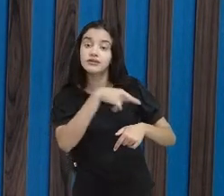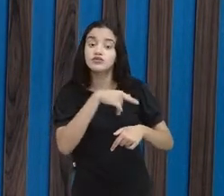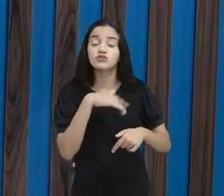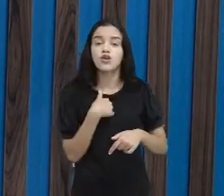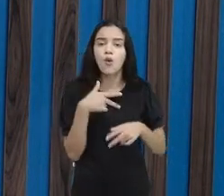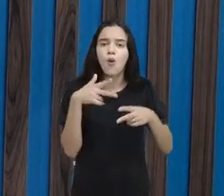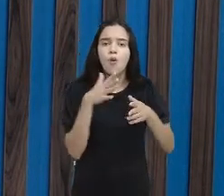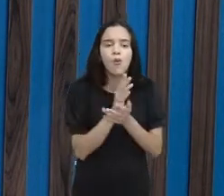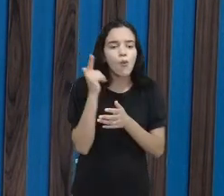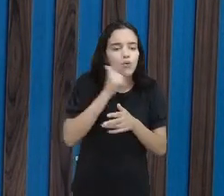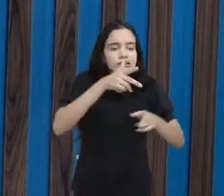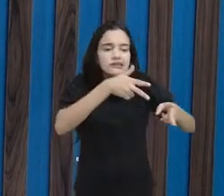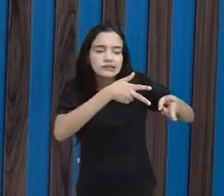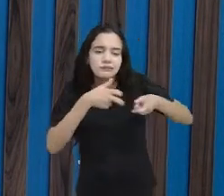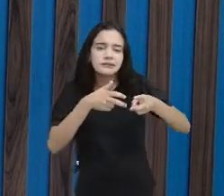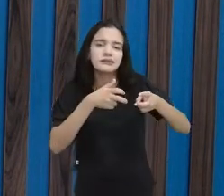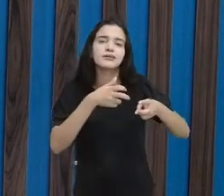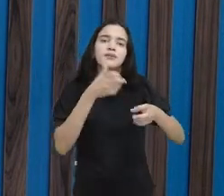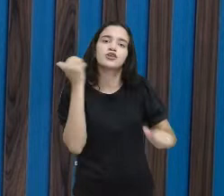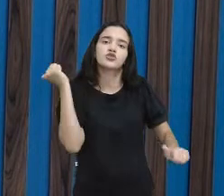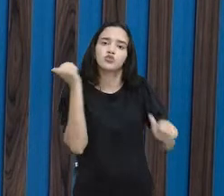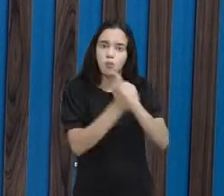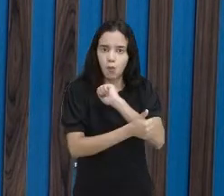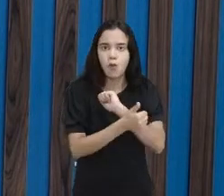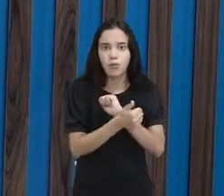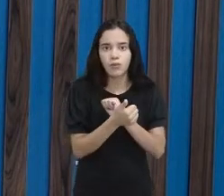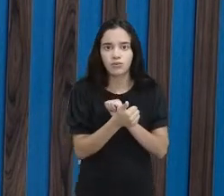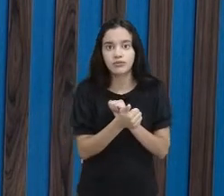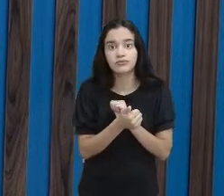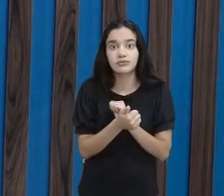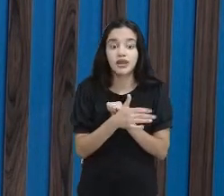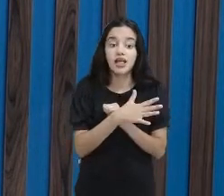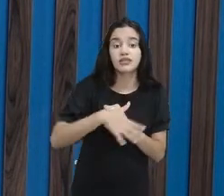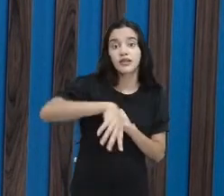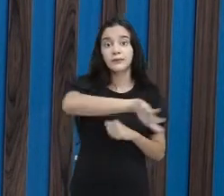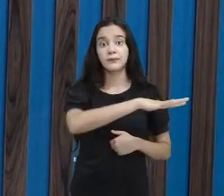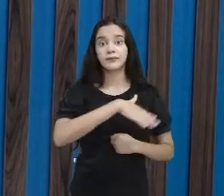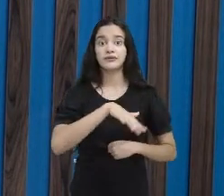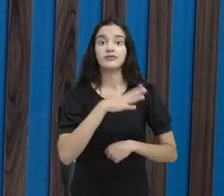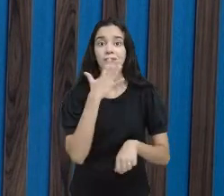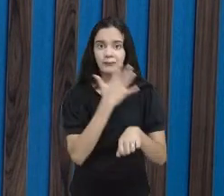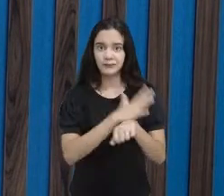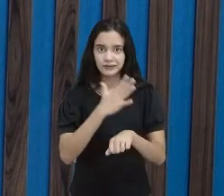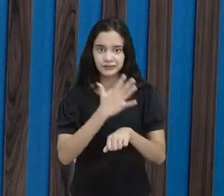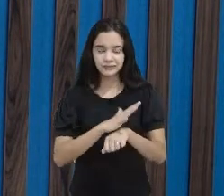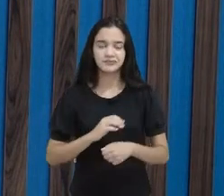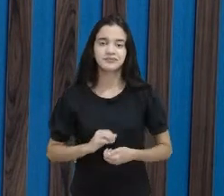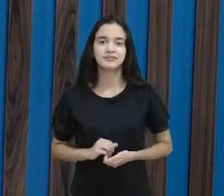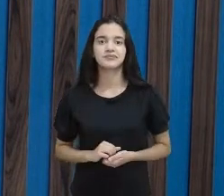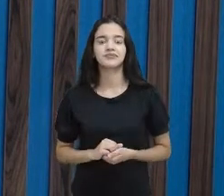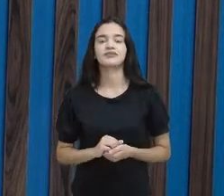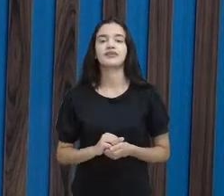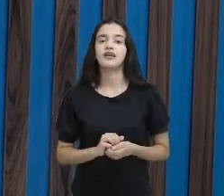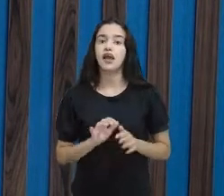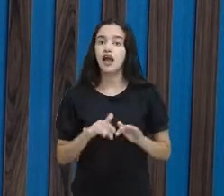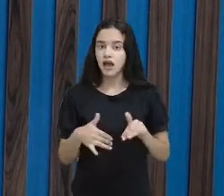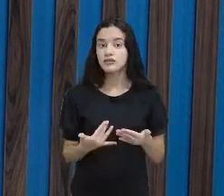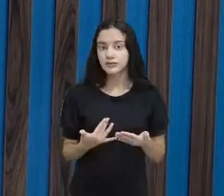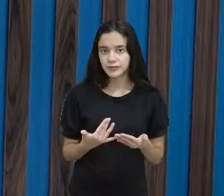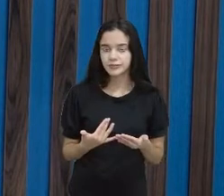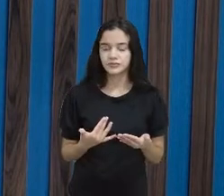conseguir identificar aquela modalidade através do espaço onde ele é praticado. Então,